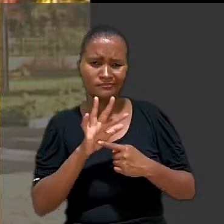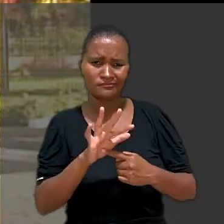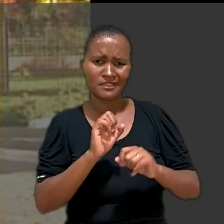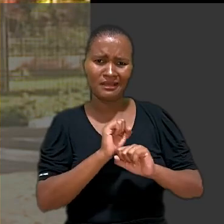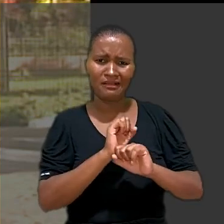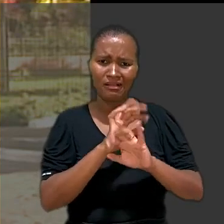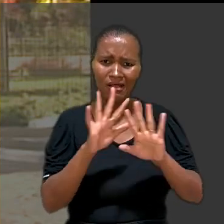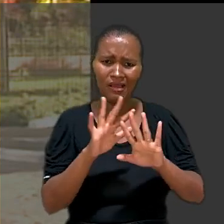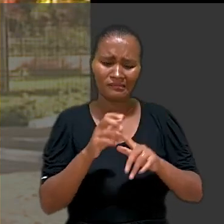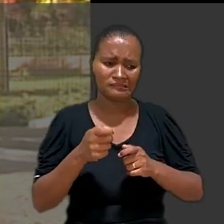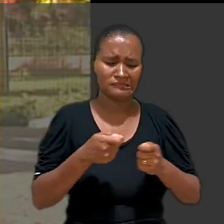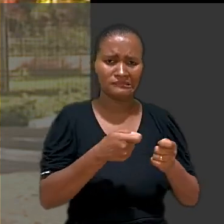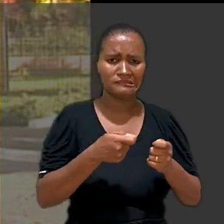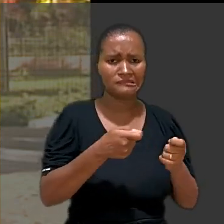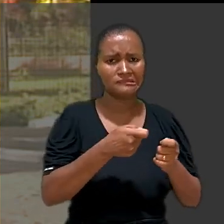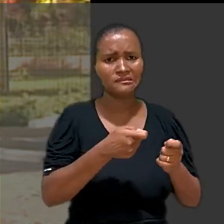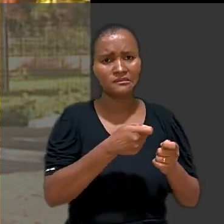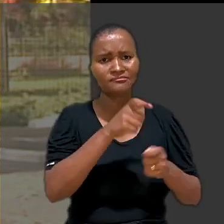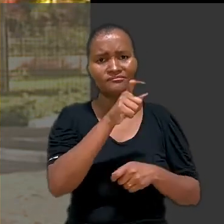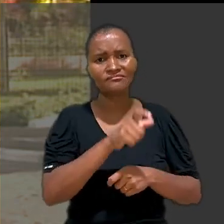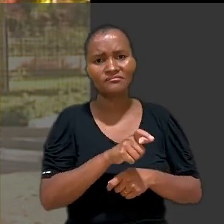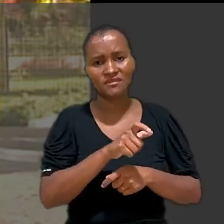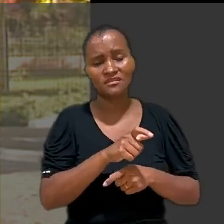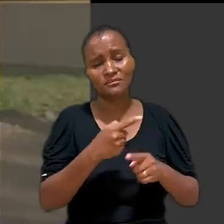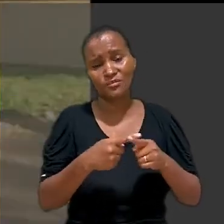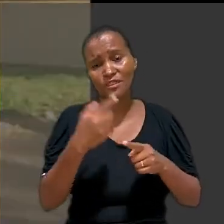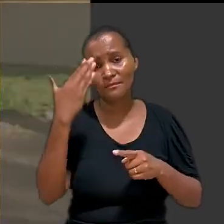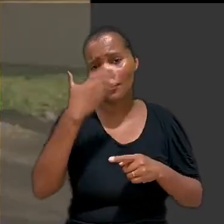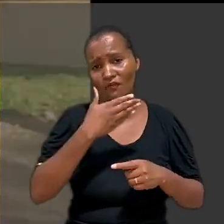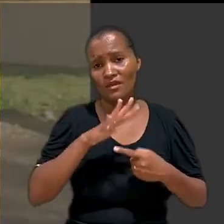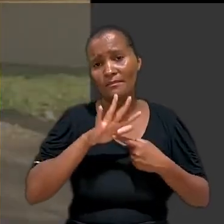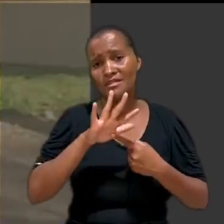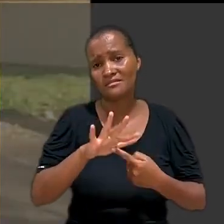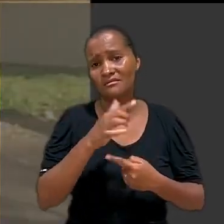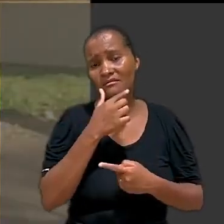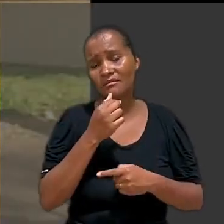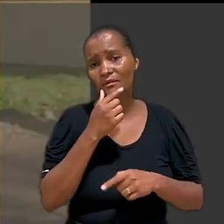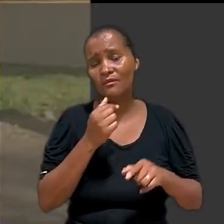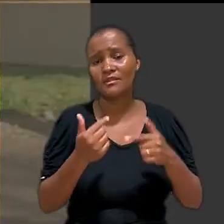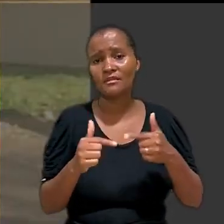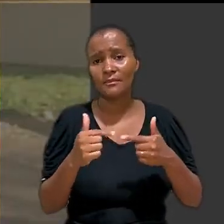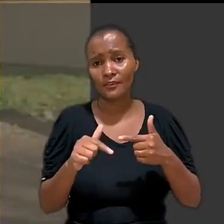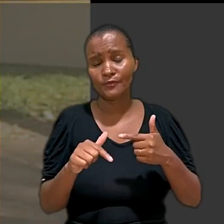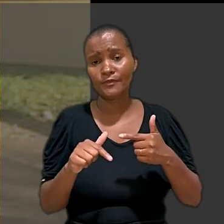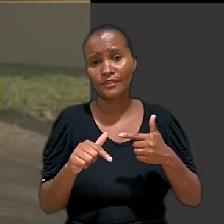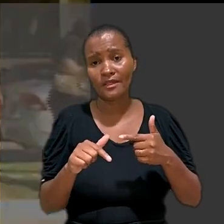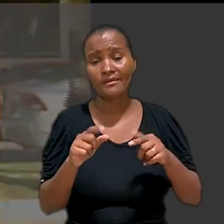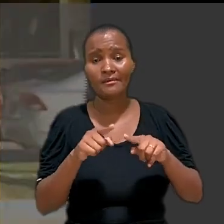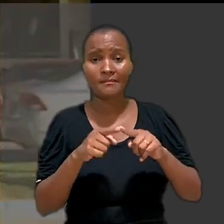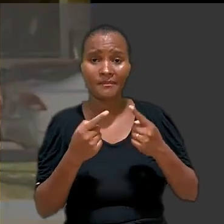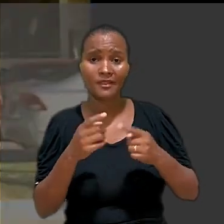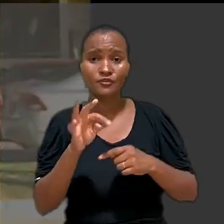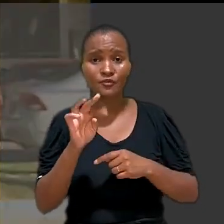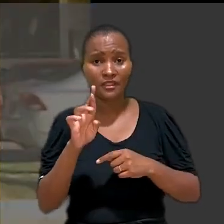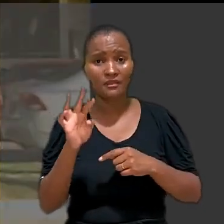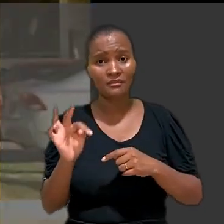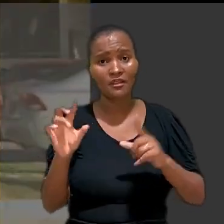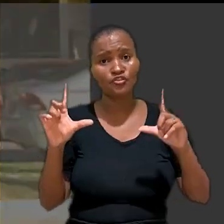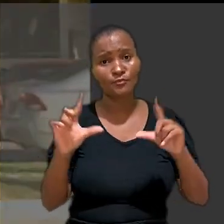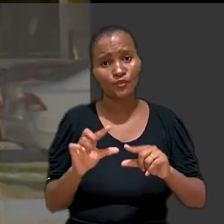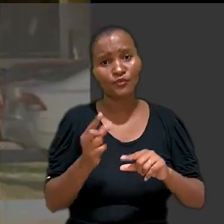nítida a conduta de perseguição por parte da empregadora diante das provas apresentadas pelo trabalhador. Apesar